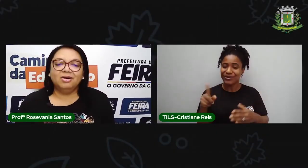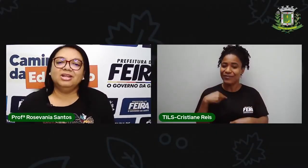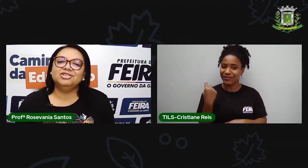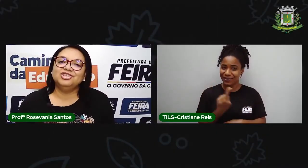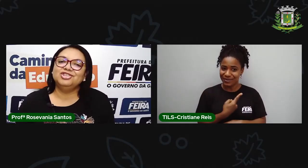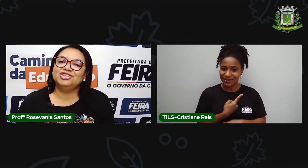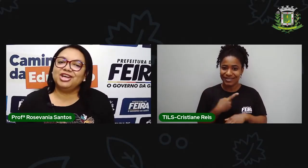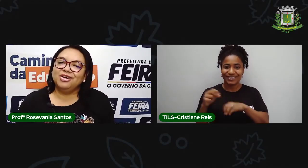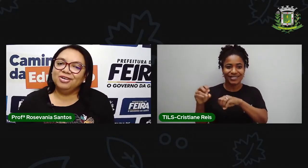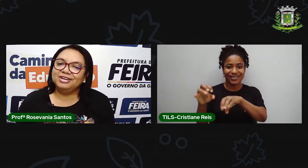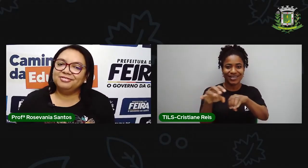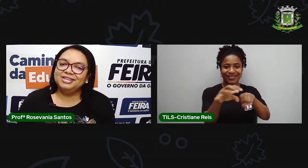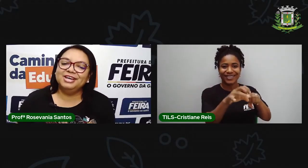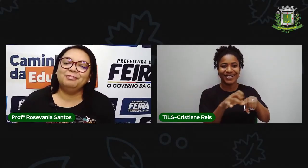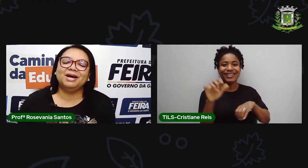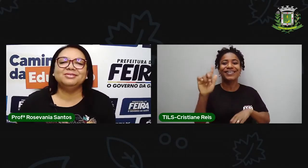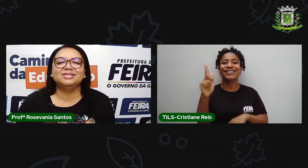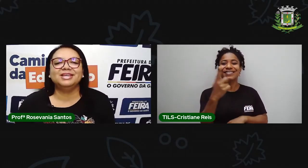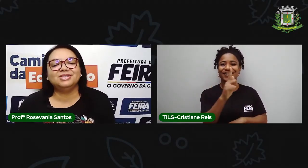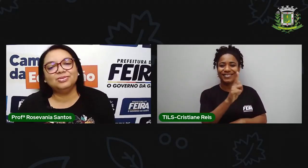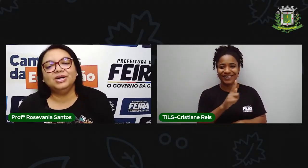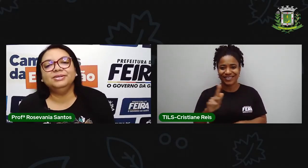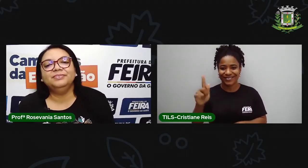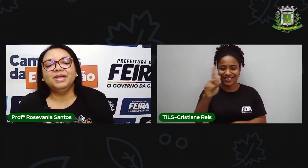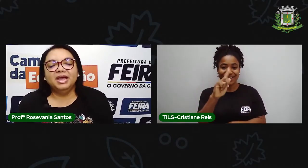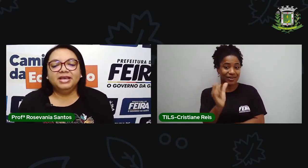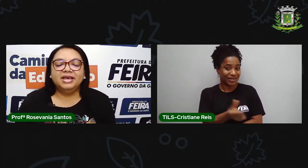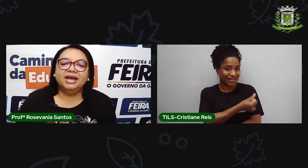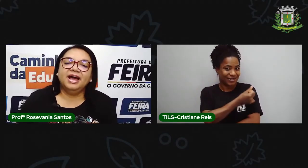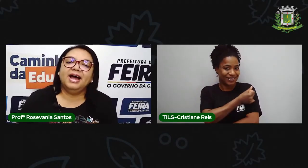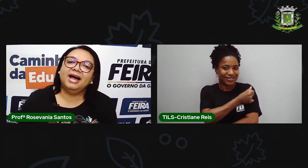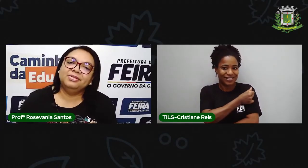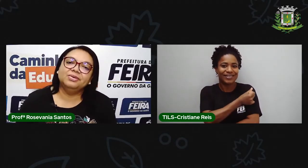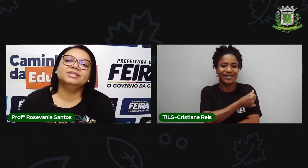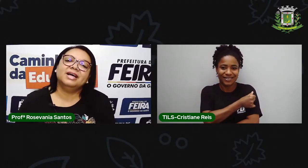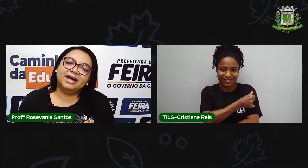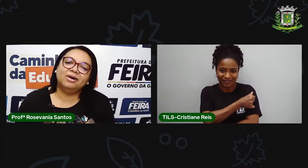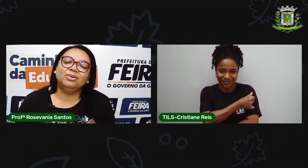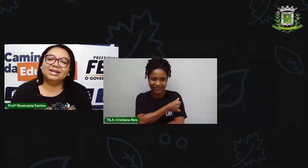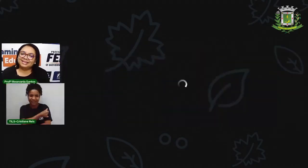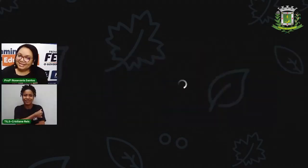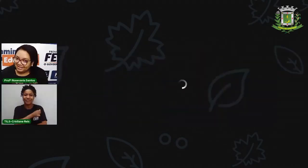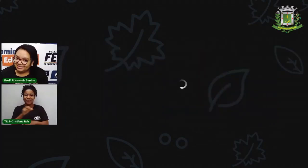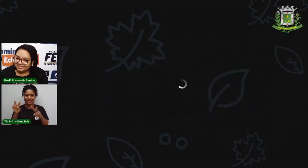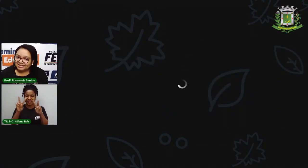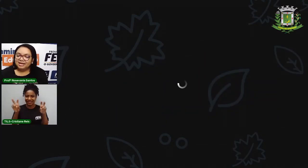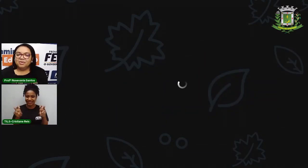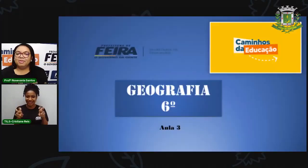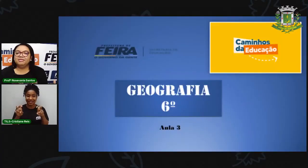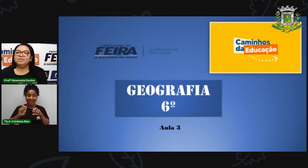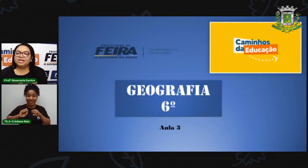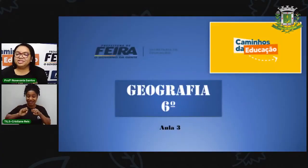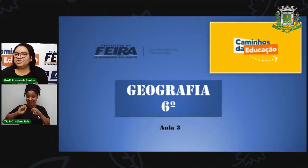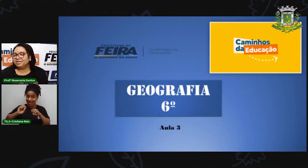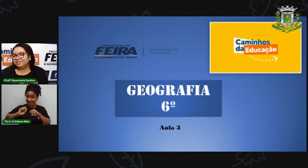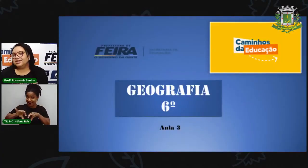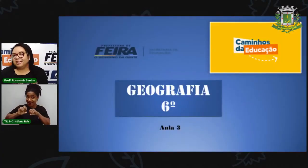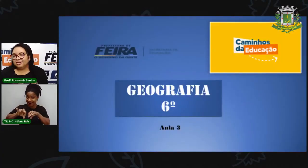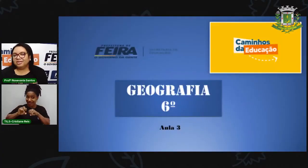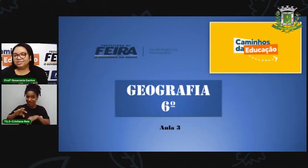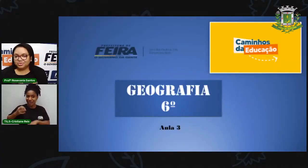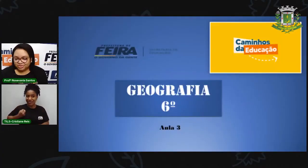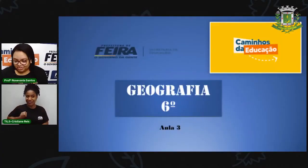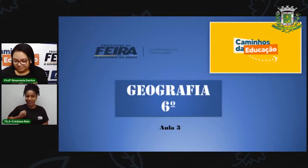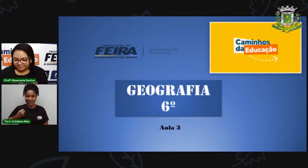uma aula de geografia para o sexto ano, que é a nossa aula 3. Bora ver o que a gente vai